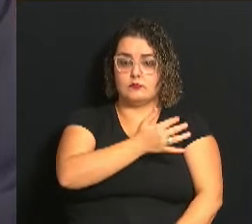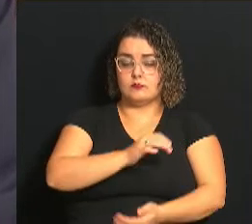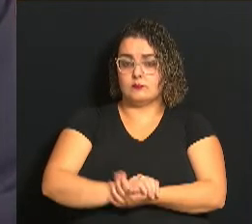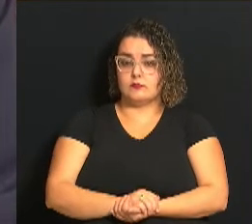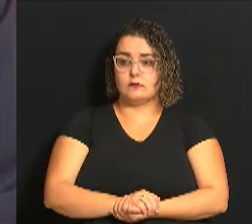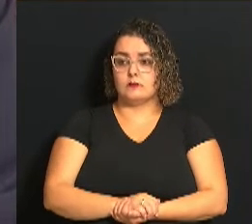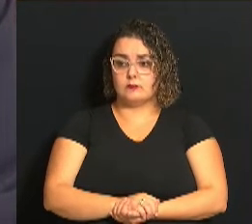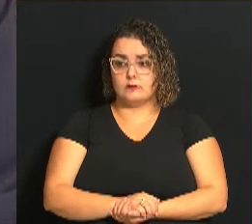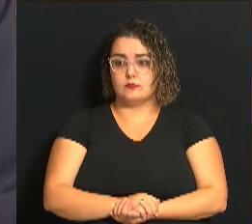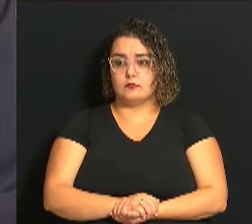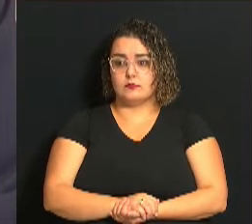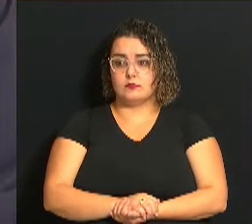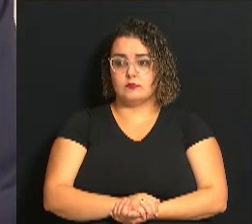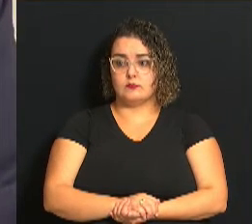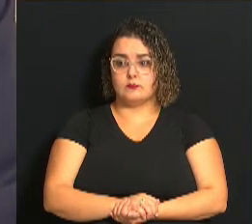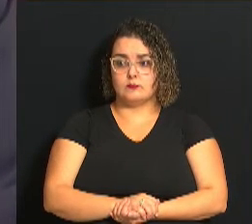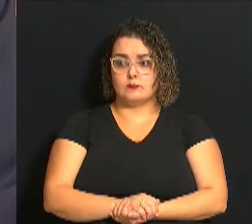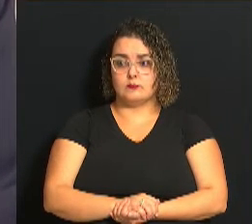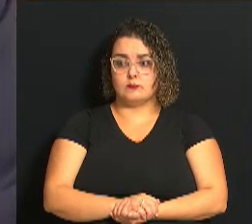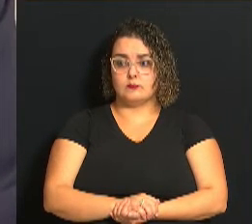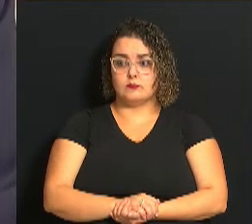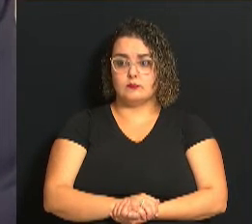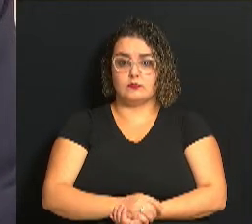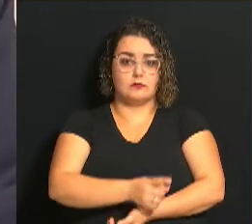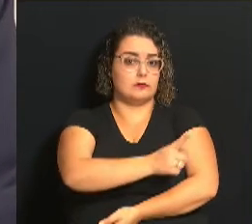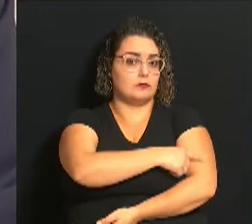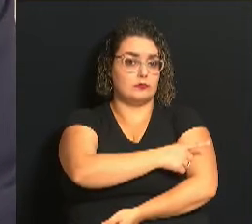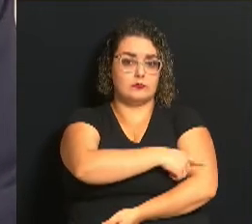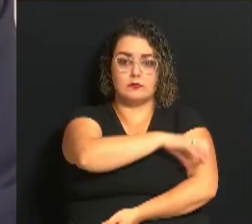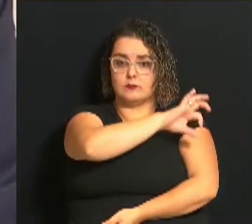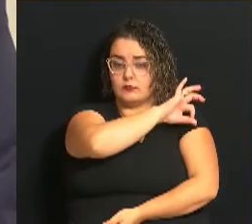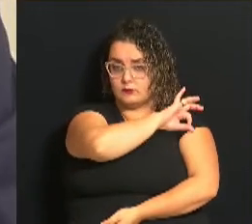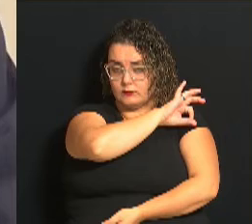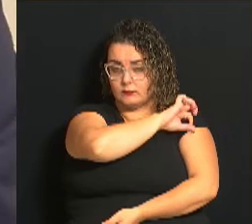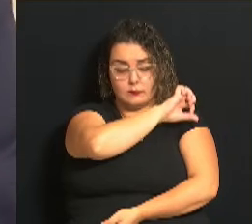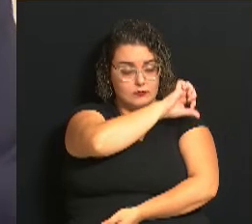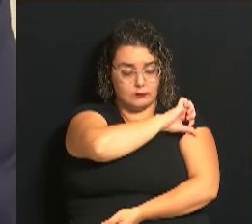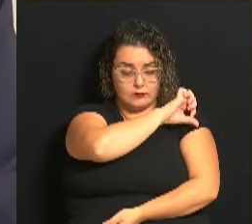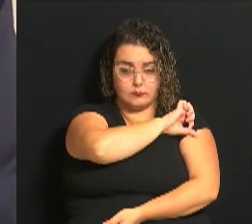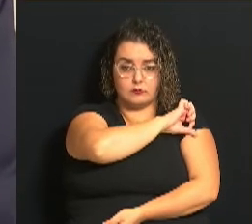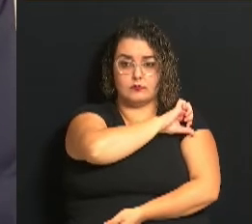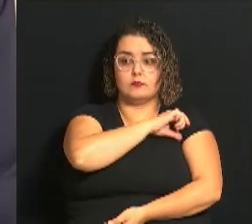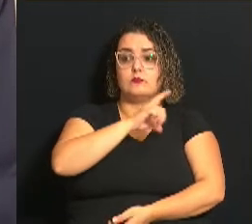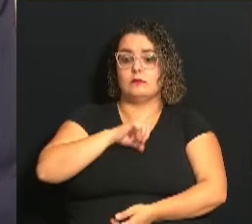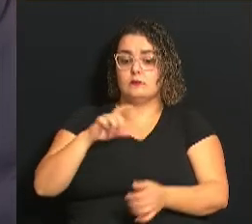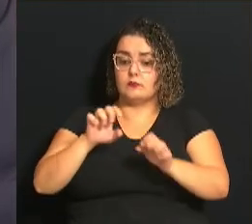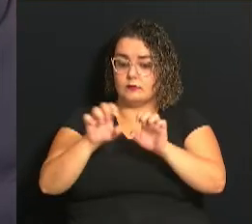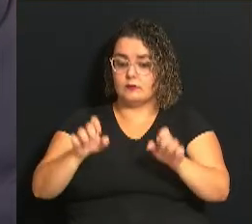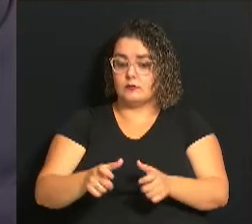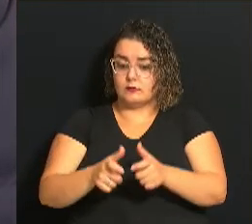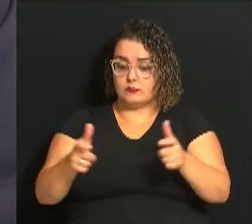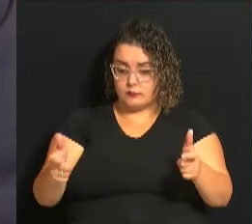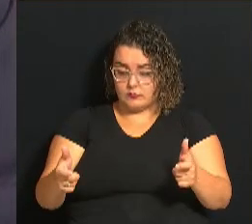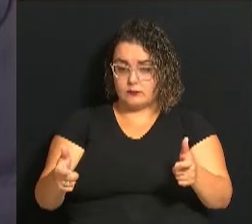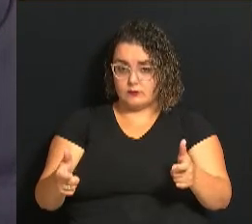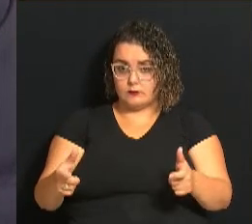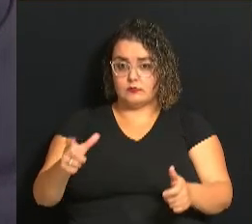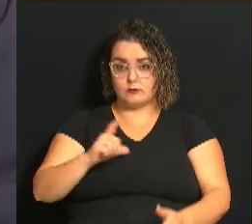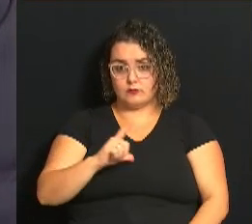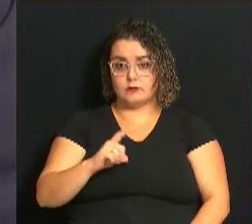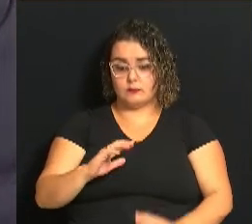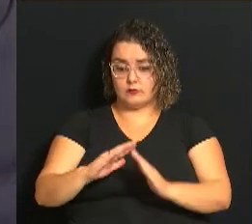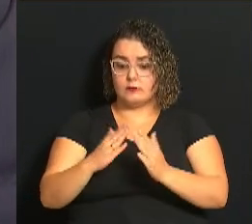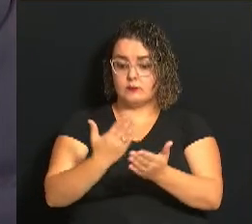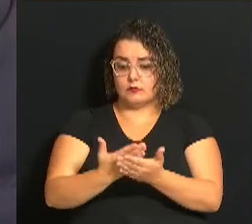fundamental, que vai do 1º ao 9º ano, que exigem uma estrutura maior, e nós temos as escolas de educação